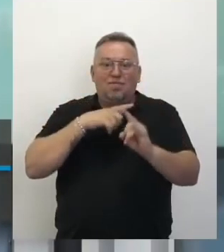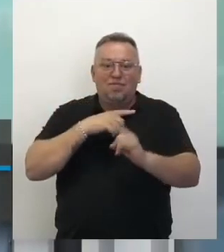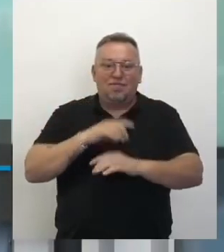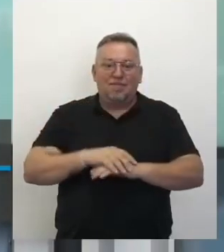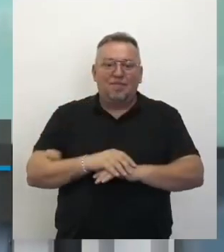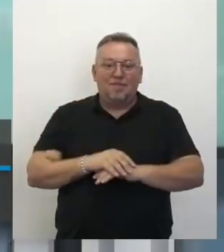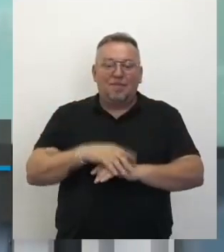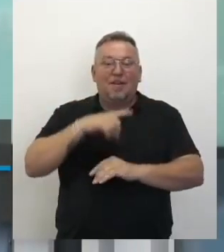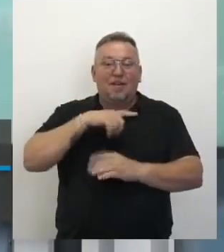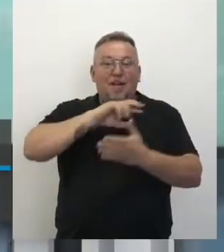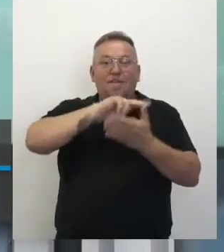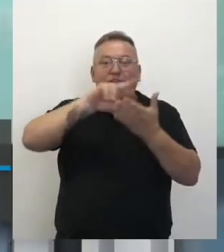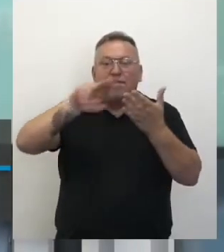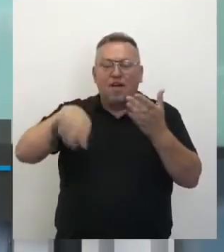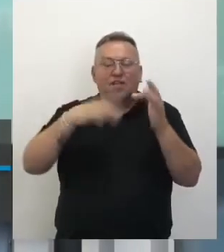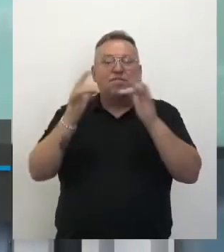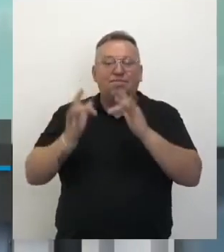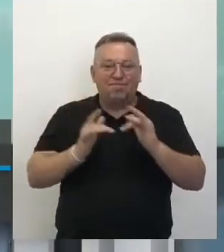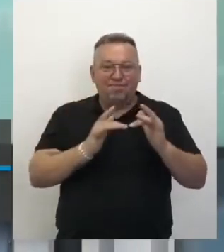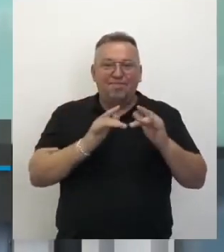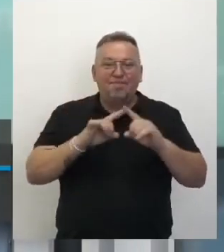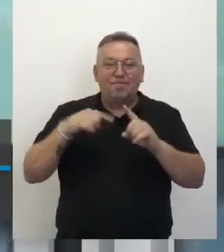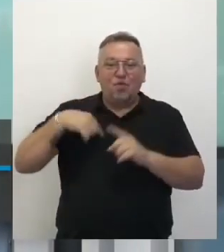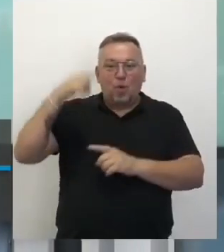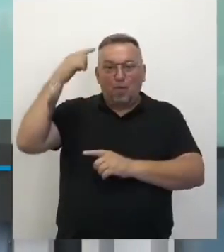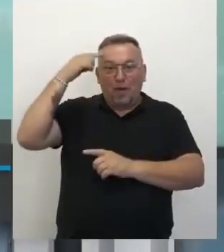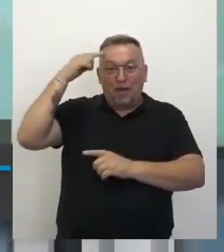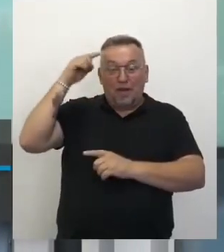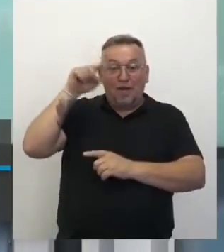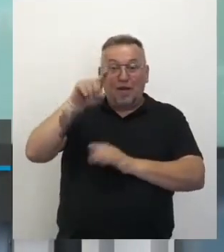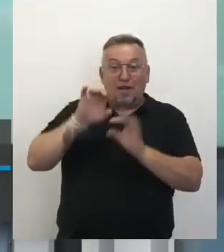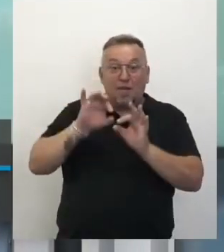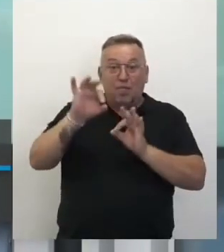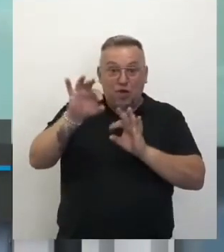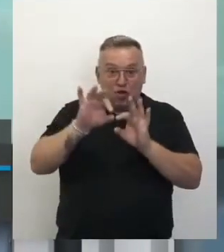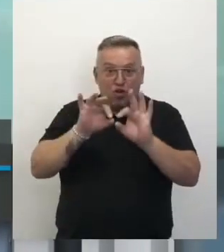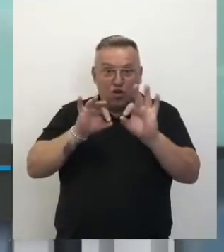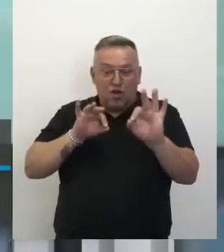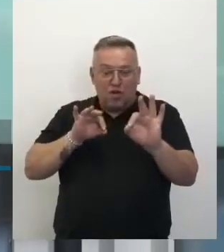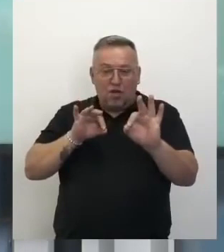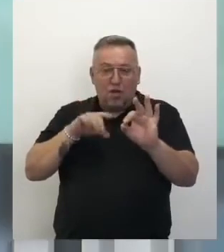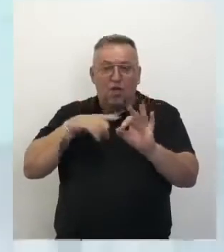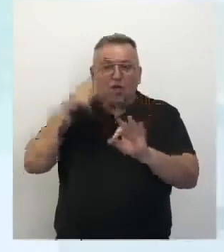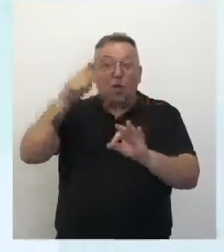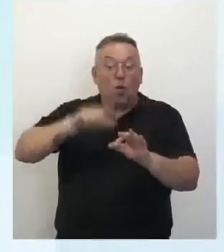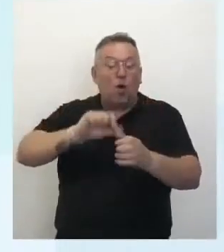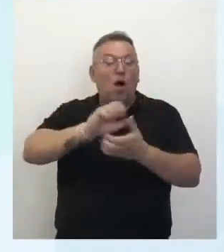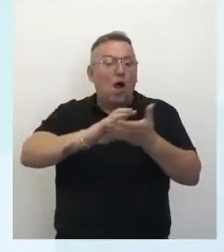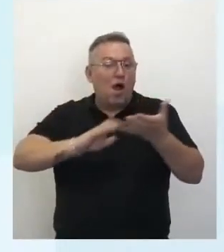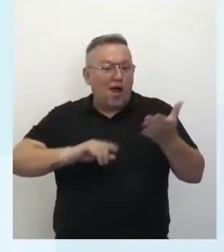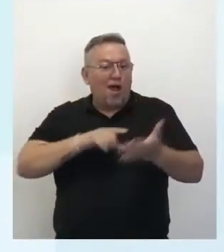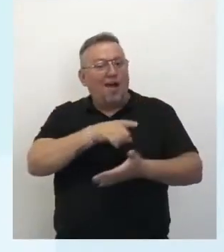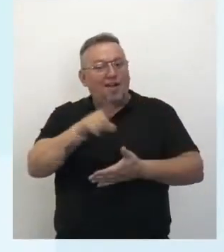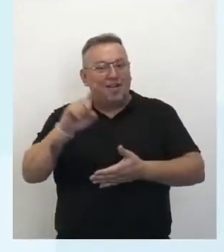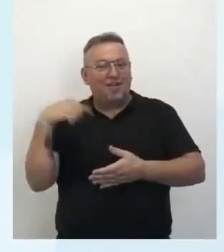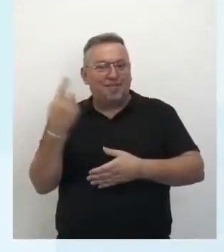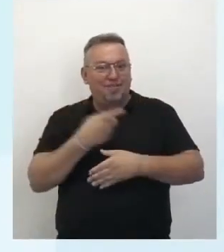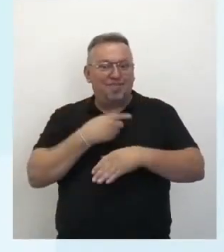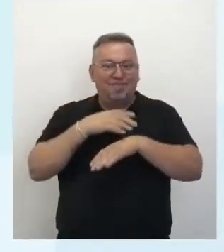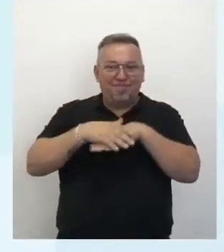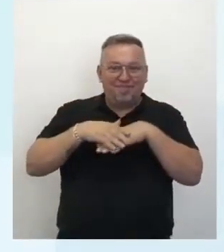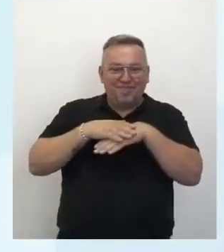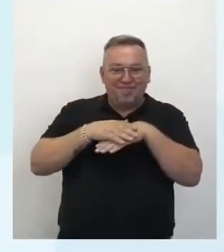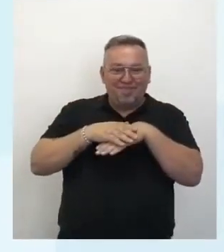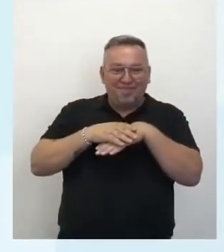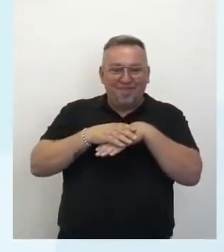Então, Exato. eu tenho várias relações. Então, pensando nisso, nessas medidas de massa, eu tenho uma outra atividade aí para vocês, para a gente conversar. Que é o